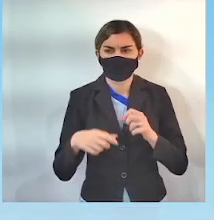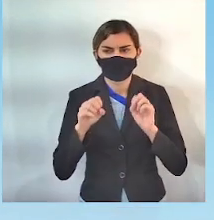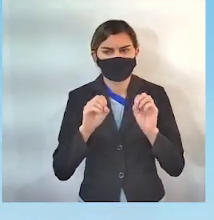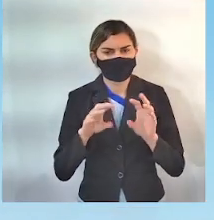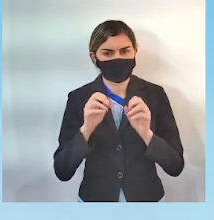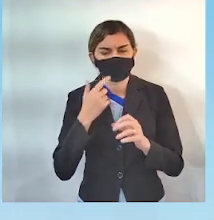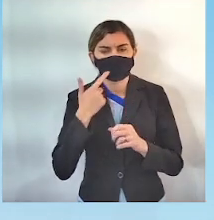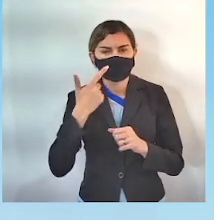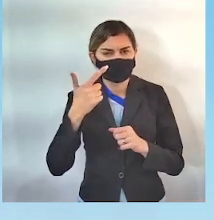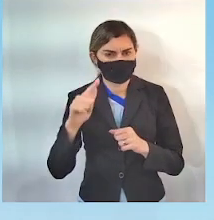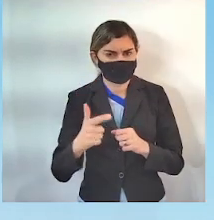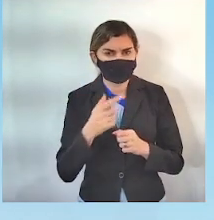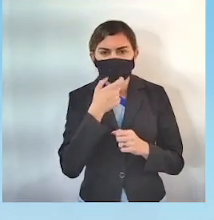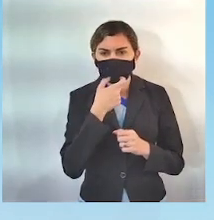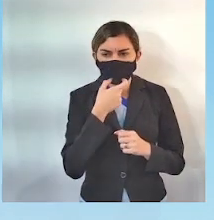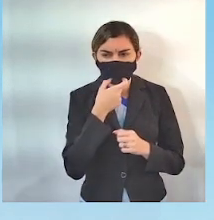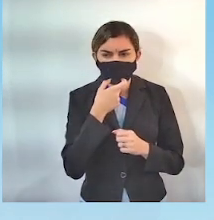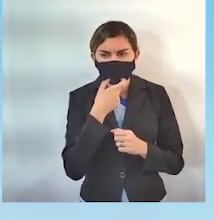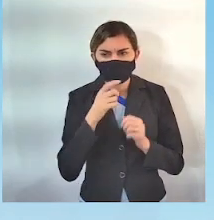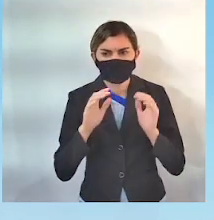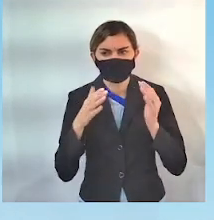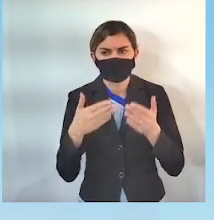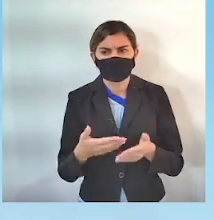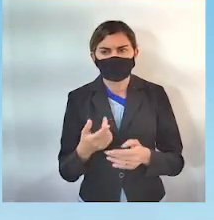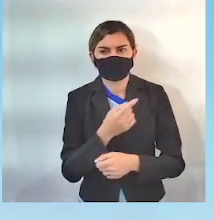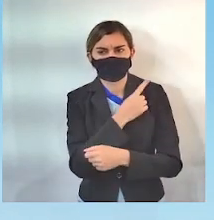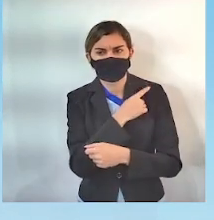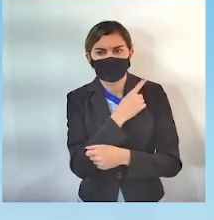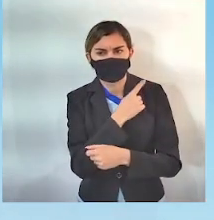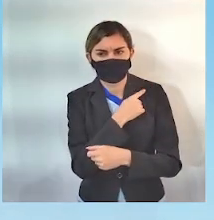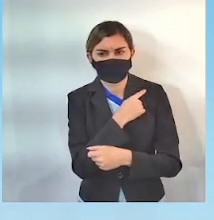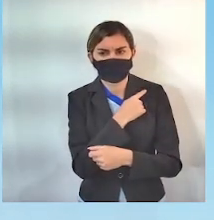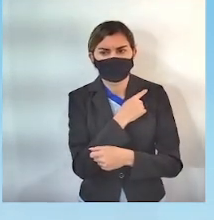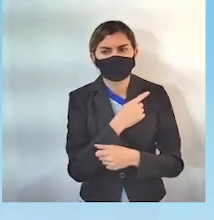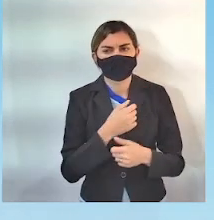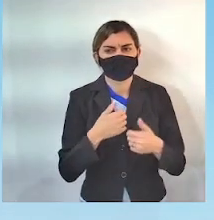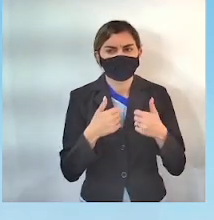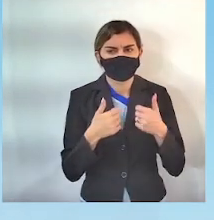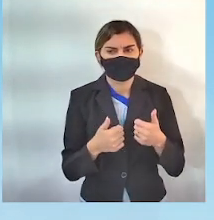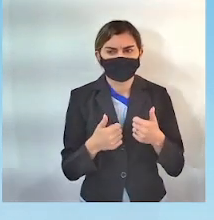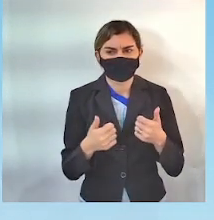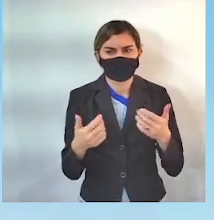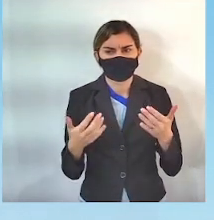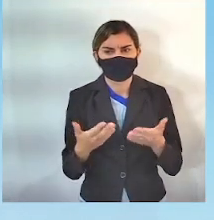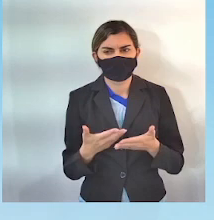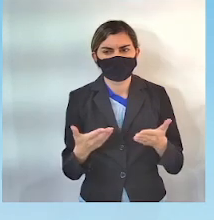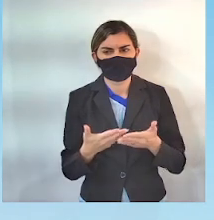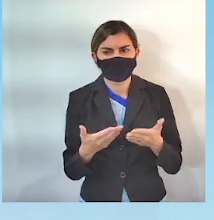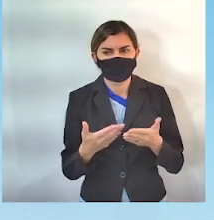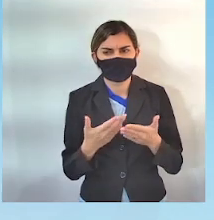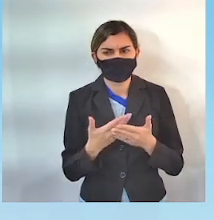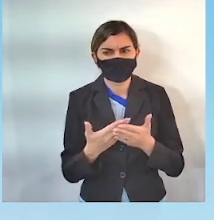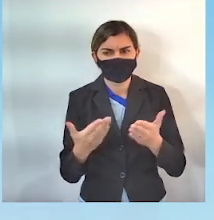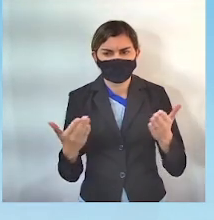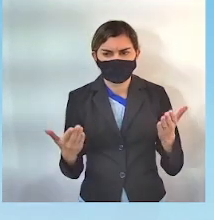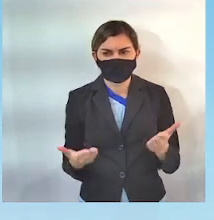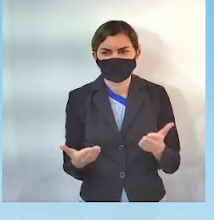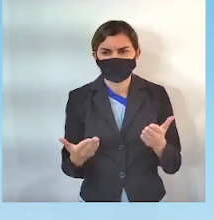de inglês voltada para os primeiros anos do ensino médio. Are you ready? Você está